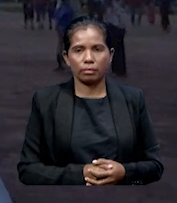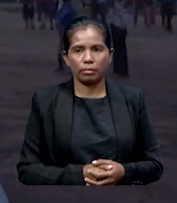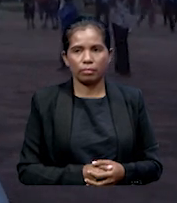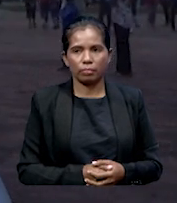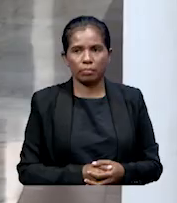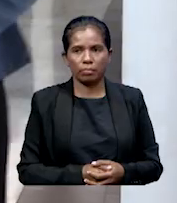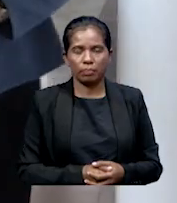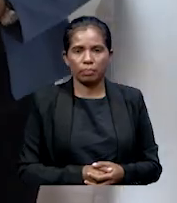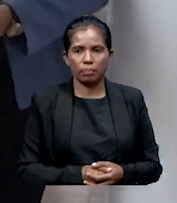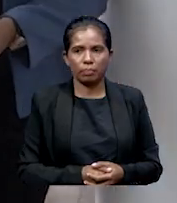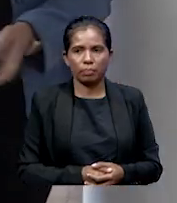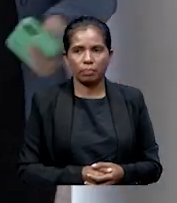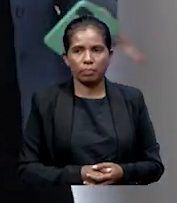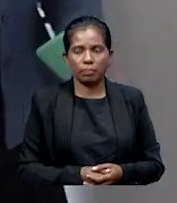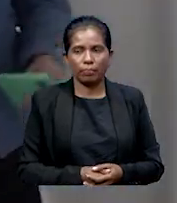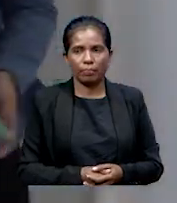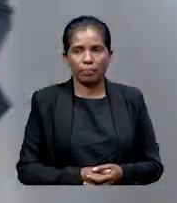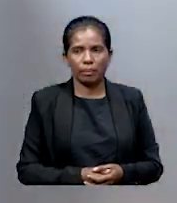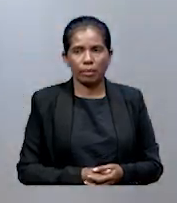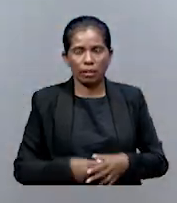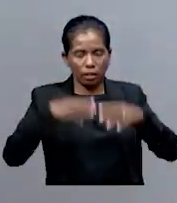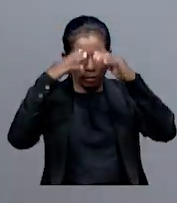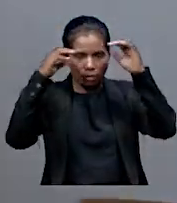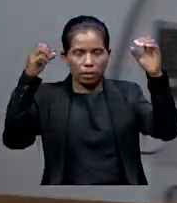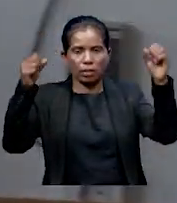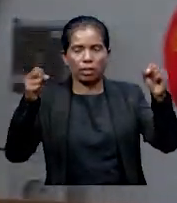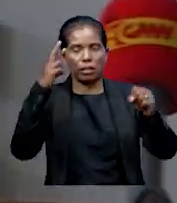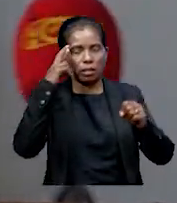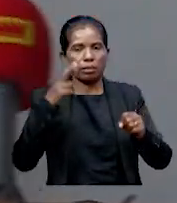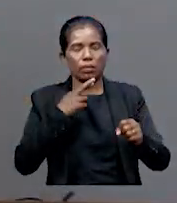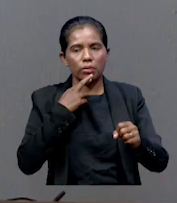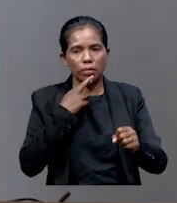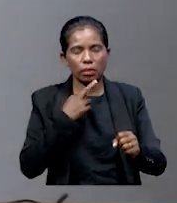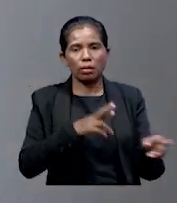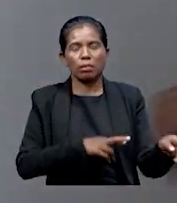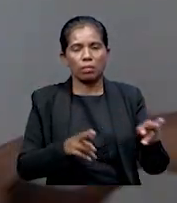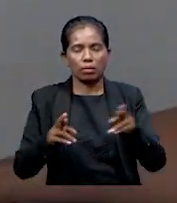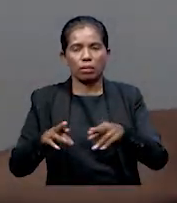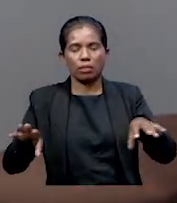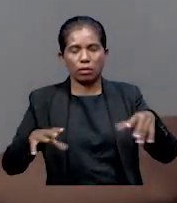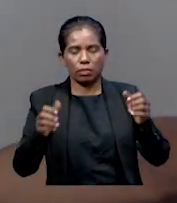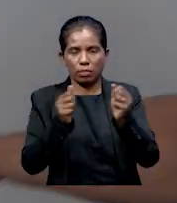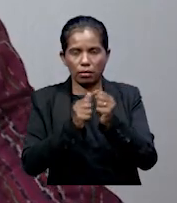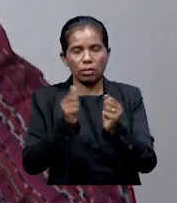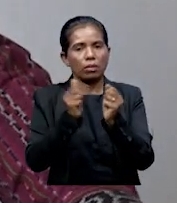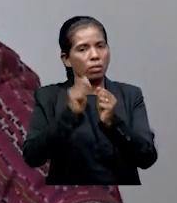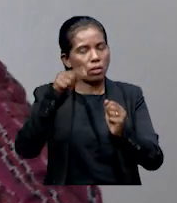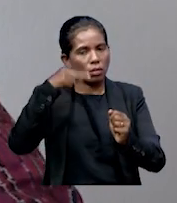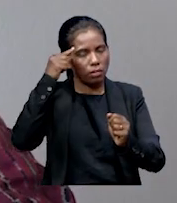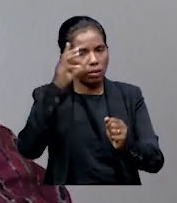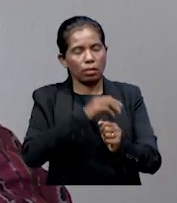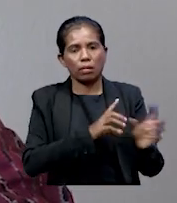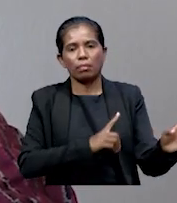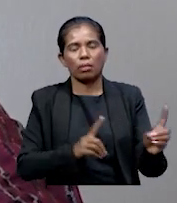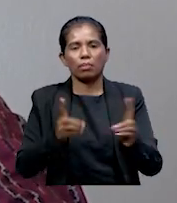repressão. Antes, né, Presidente da República, José Ramos Horta Mos, pronto a tu serviço a mútuo com o governo, a tu